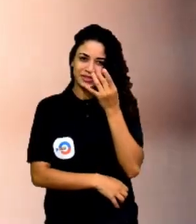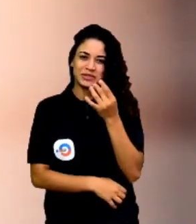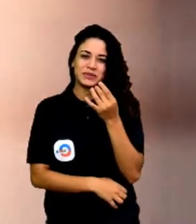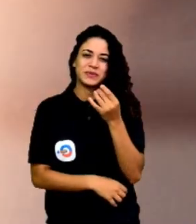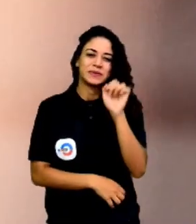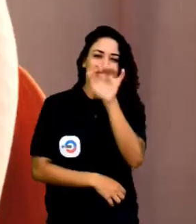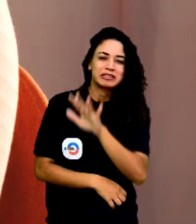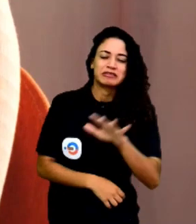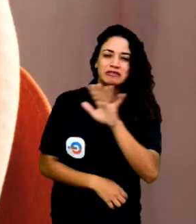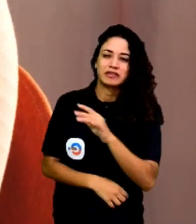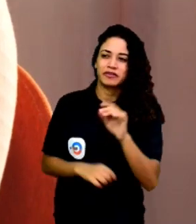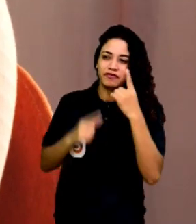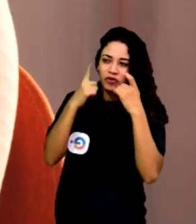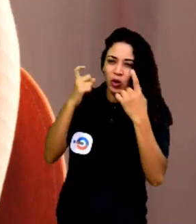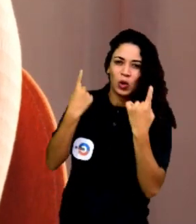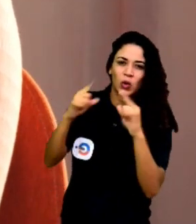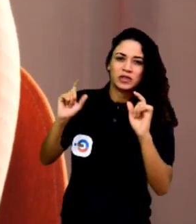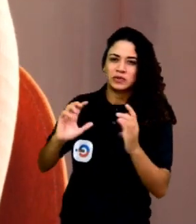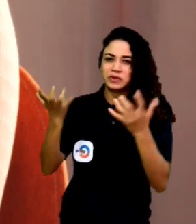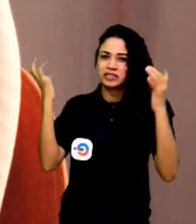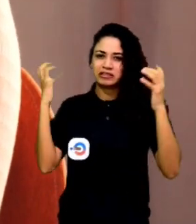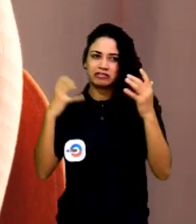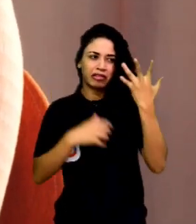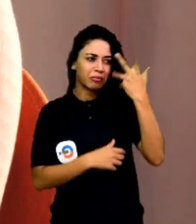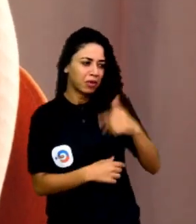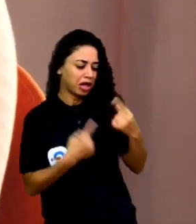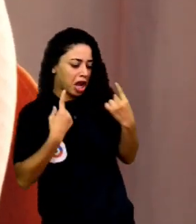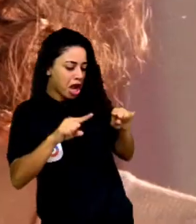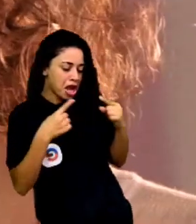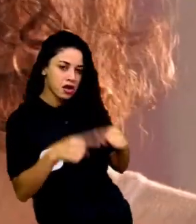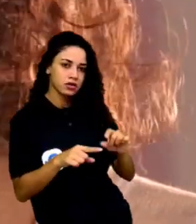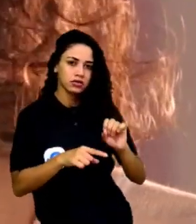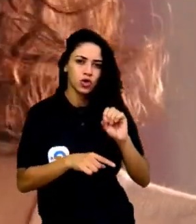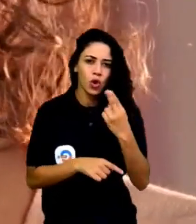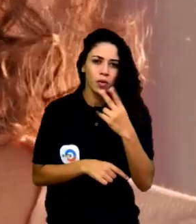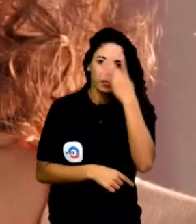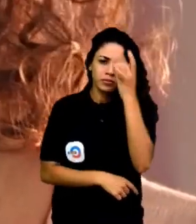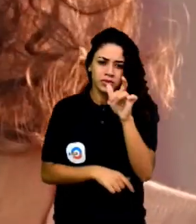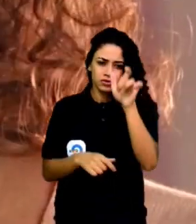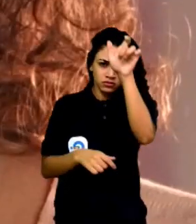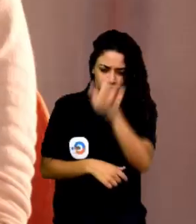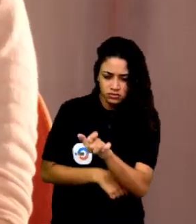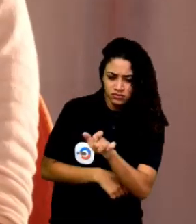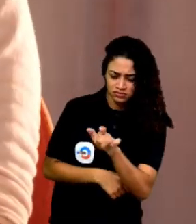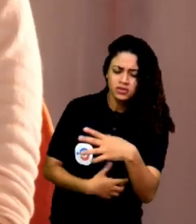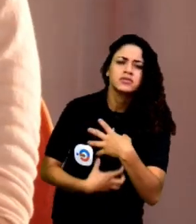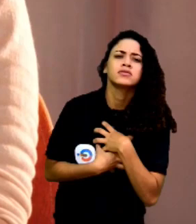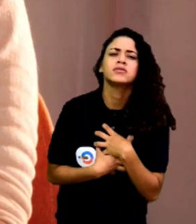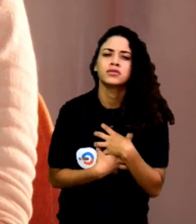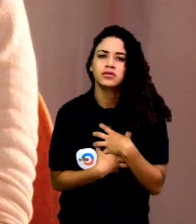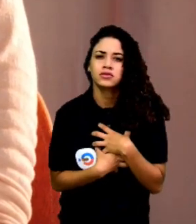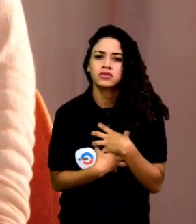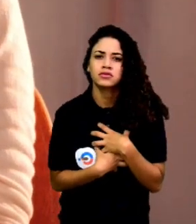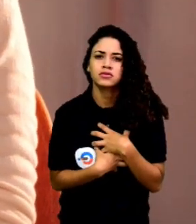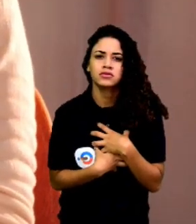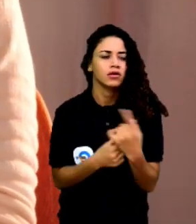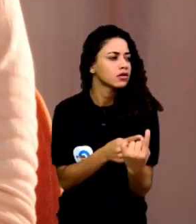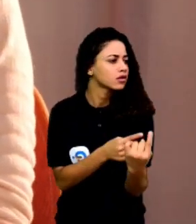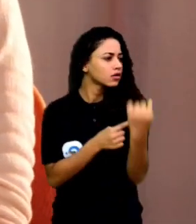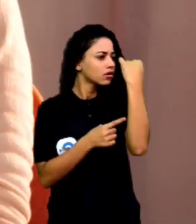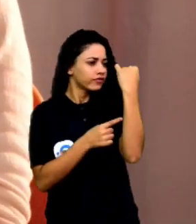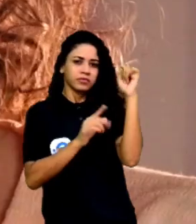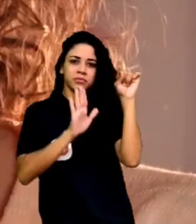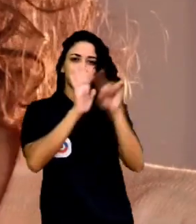contra a natureza, maus tratos aos animais ou a um ser humano, como você se sente? Voltando então à nossa